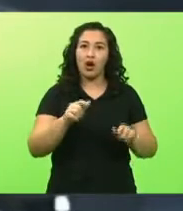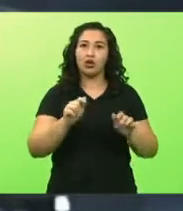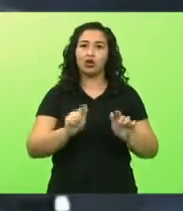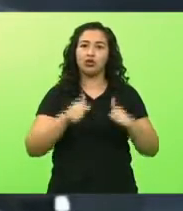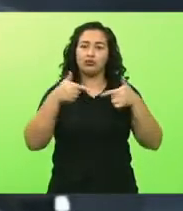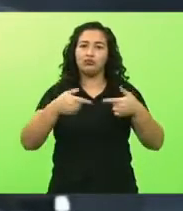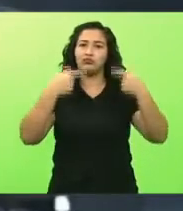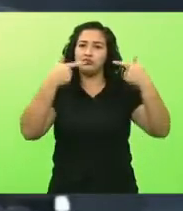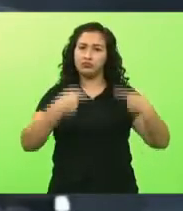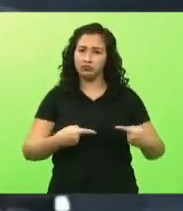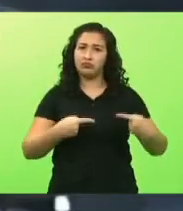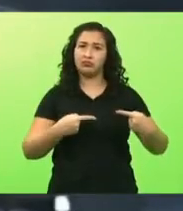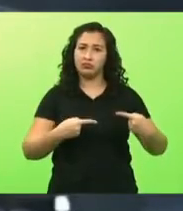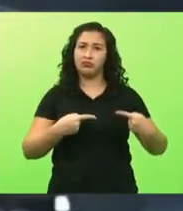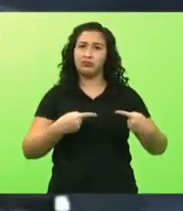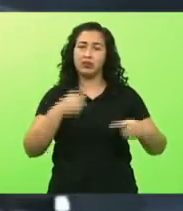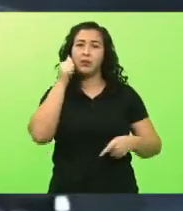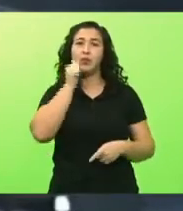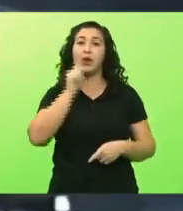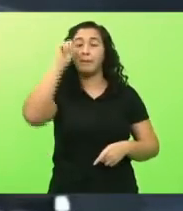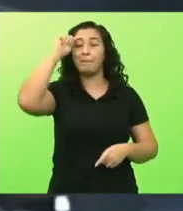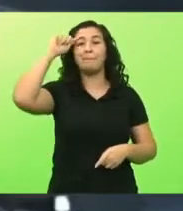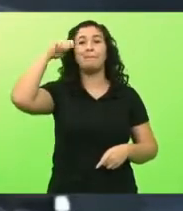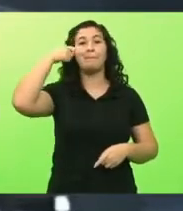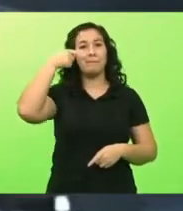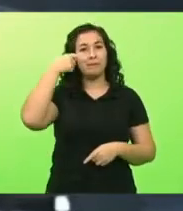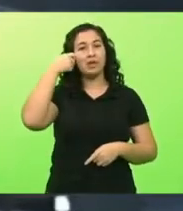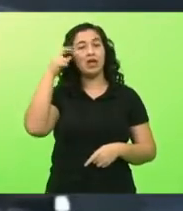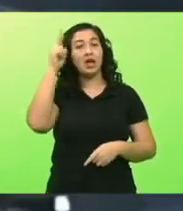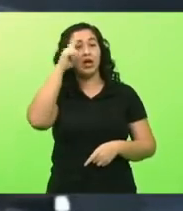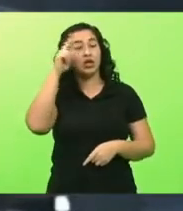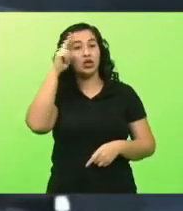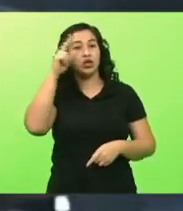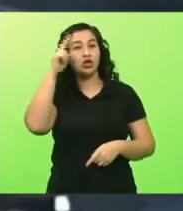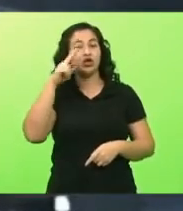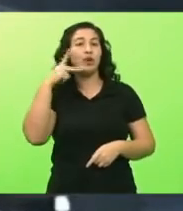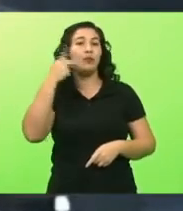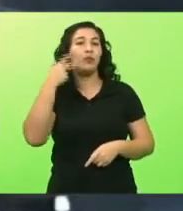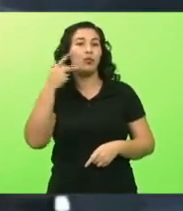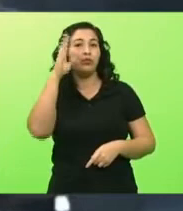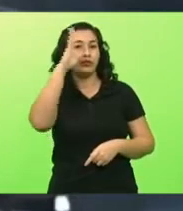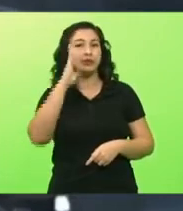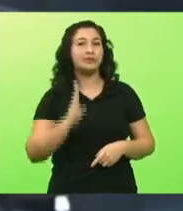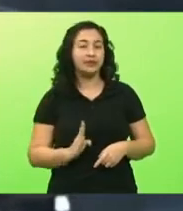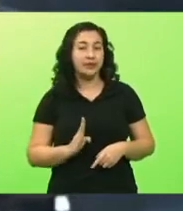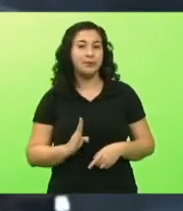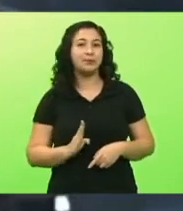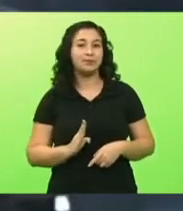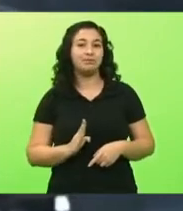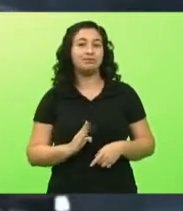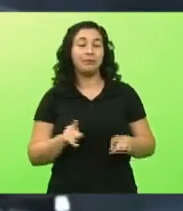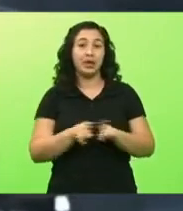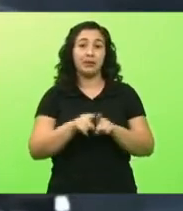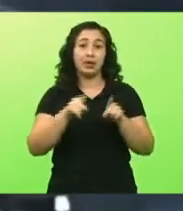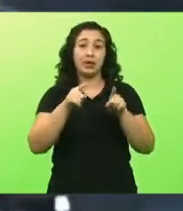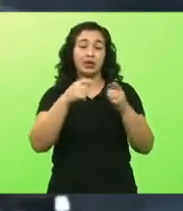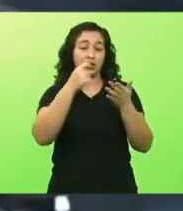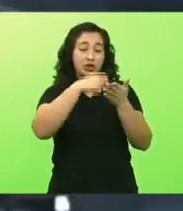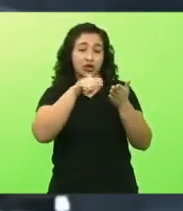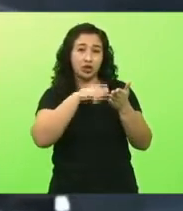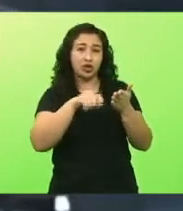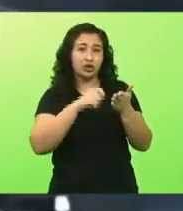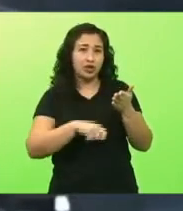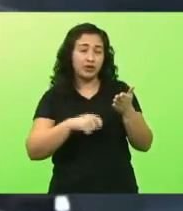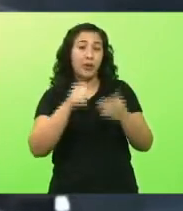desta mulher negra que fez história na política nacional e, em certo momento, escreveu: a mulher